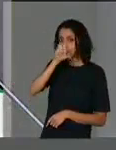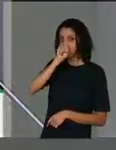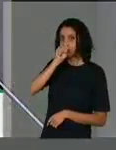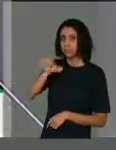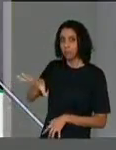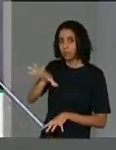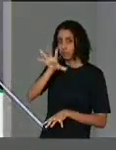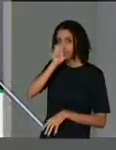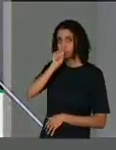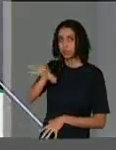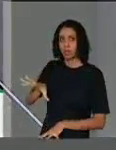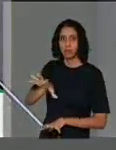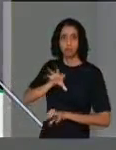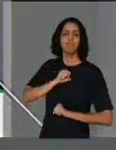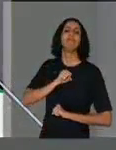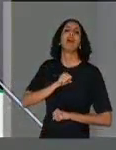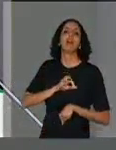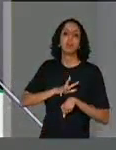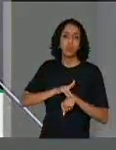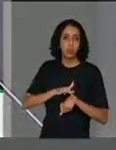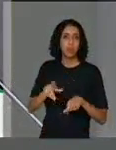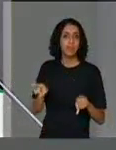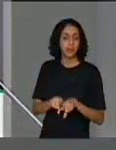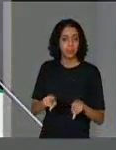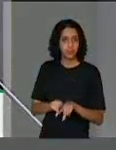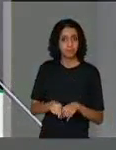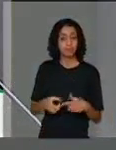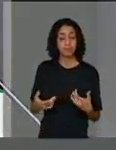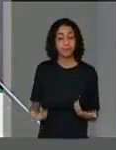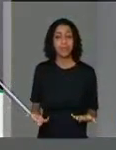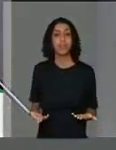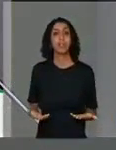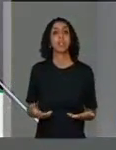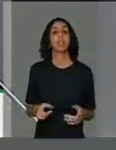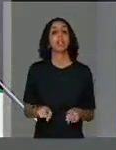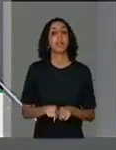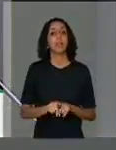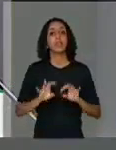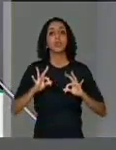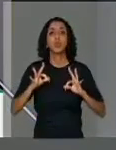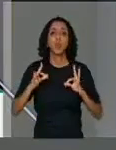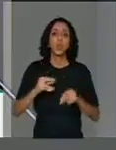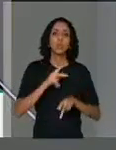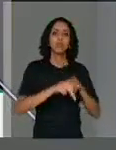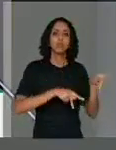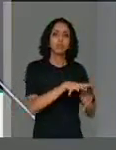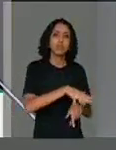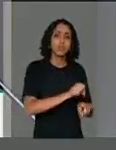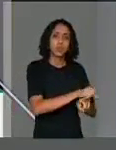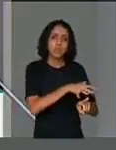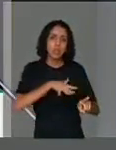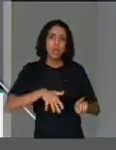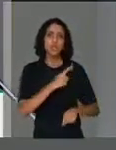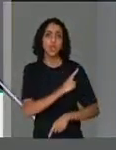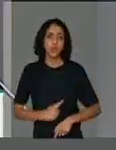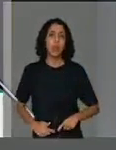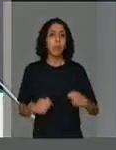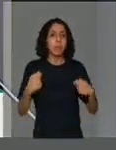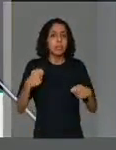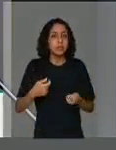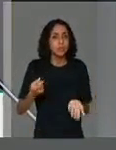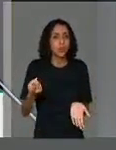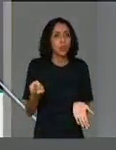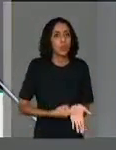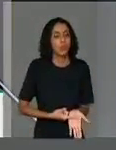cardiovascular e as oportunidades que o público, governos e sociedade civil têm para assumir